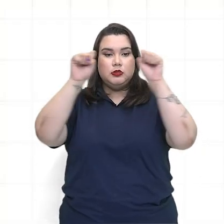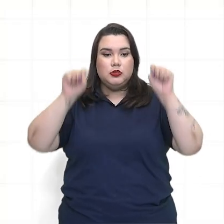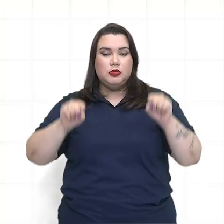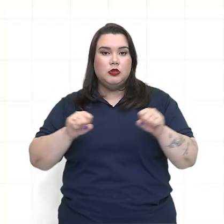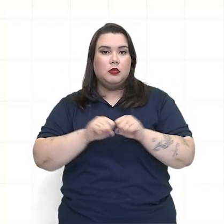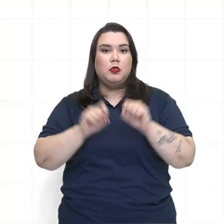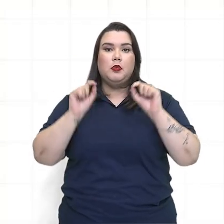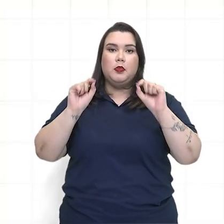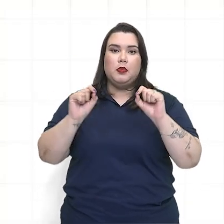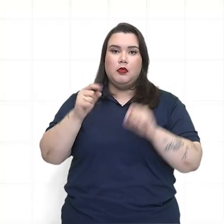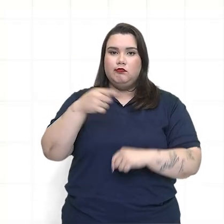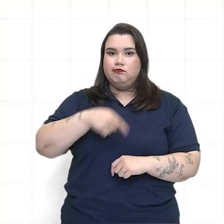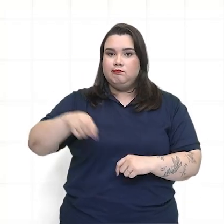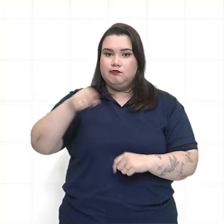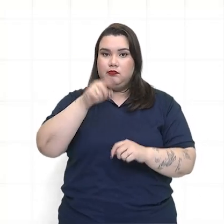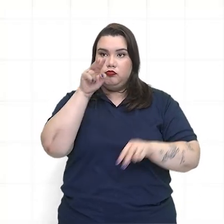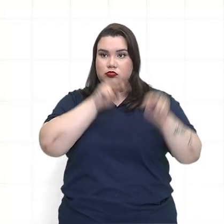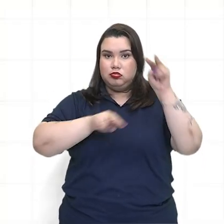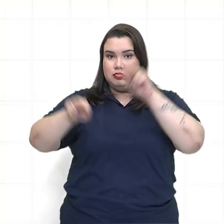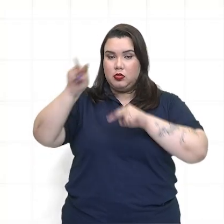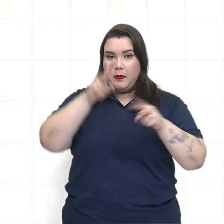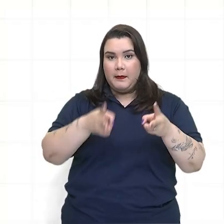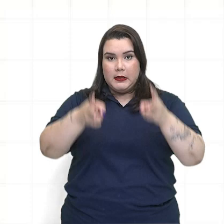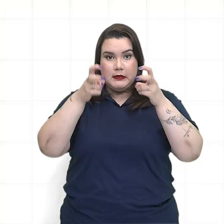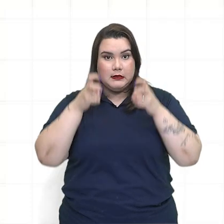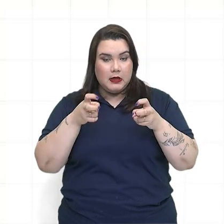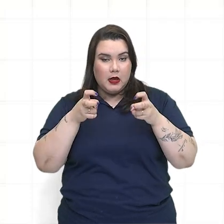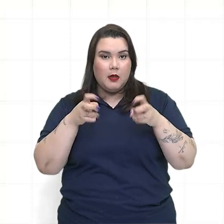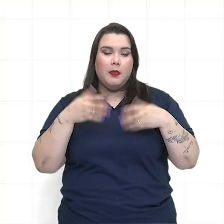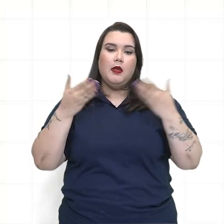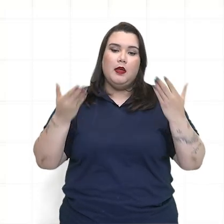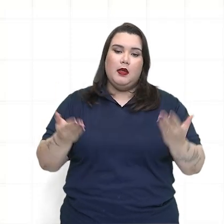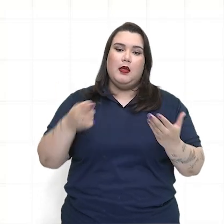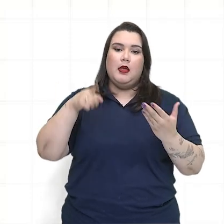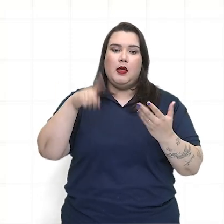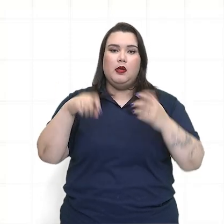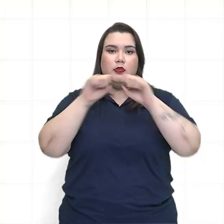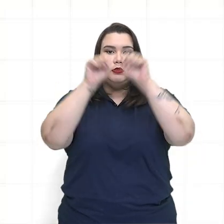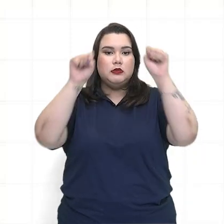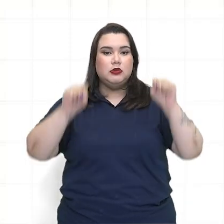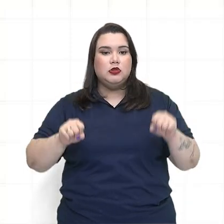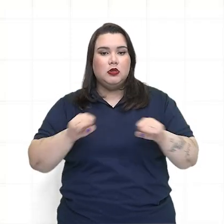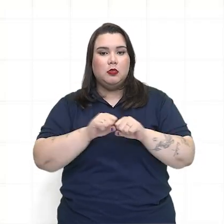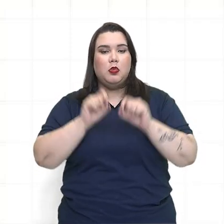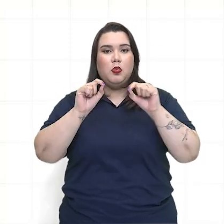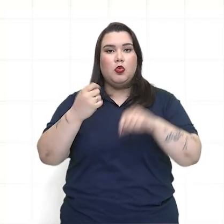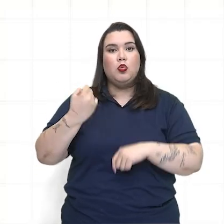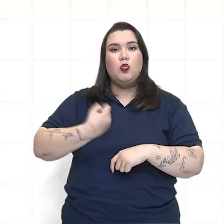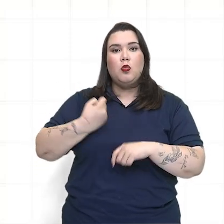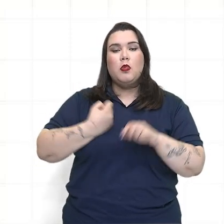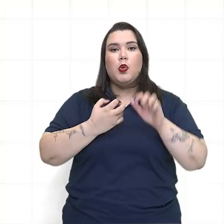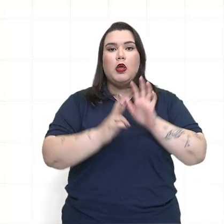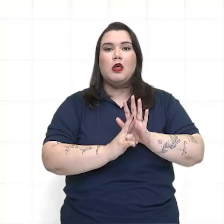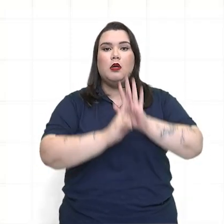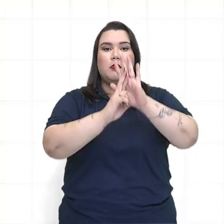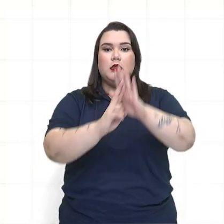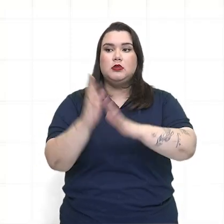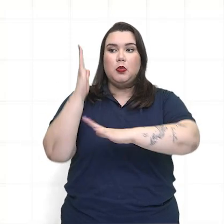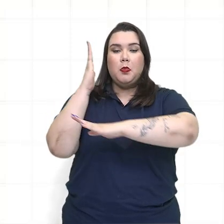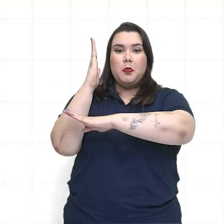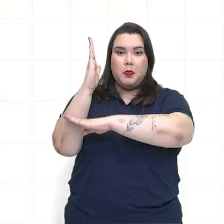que vocês estão visualizando, esse aqui é o sistema de coordenadas cartesiana. E quando